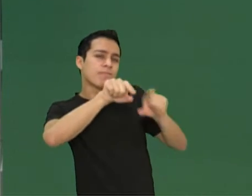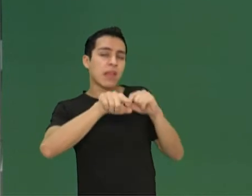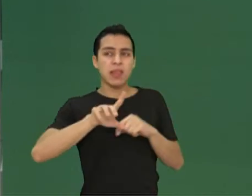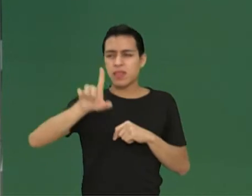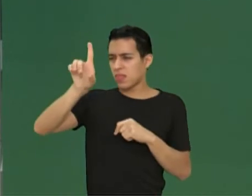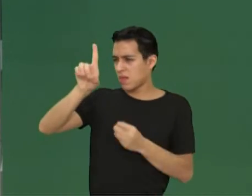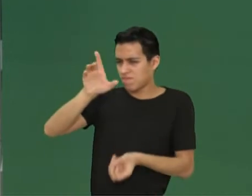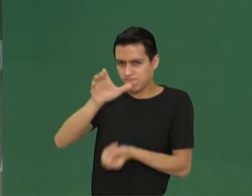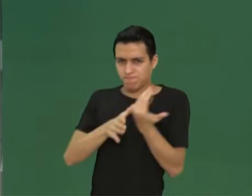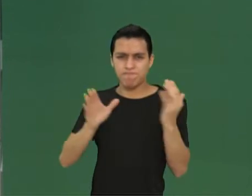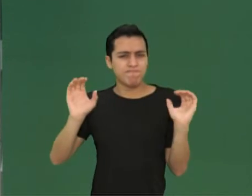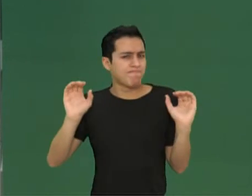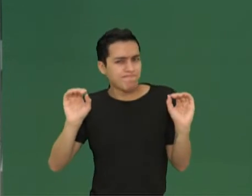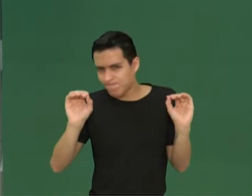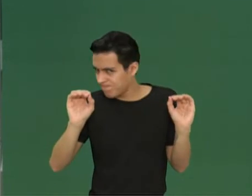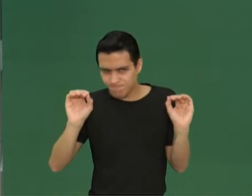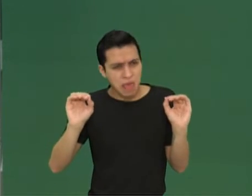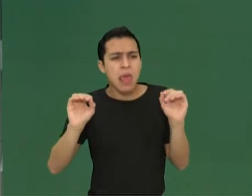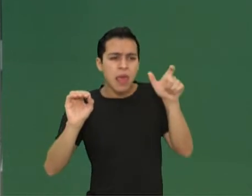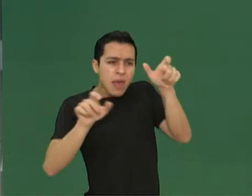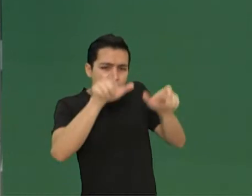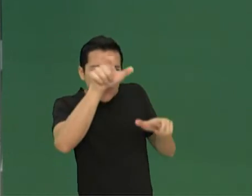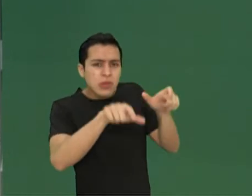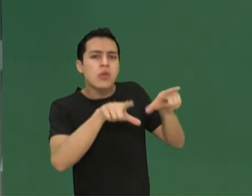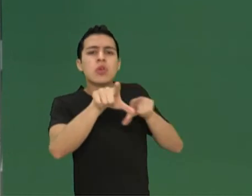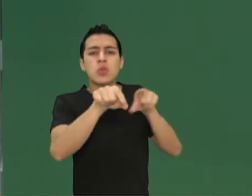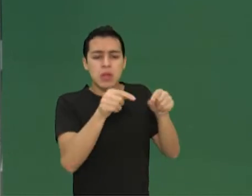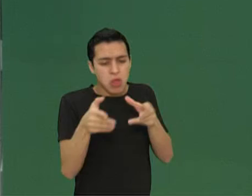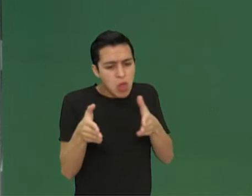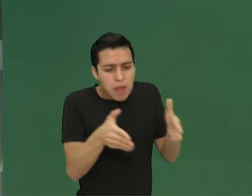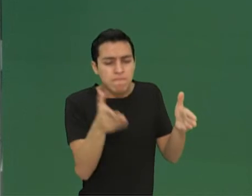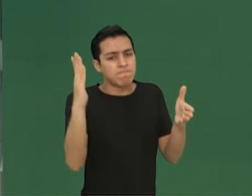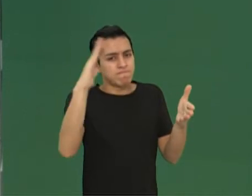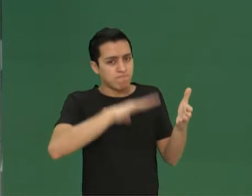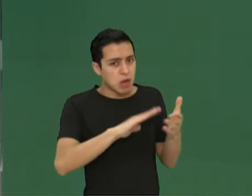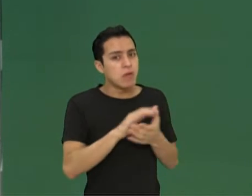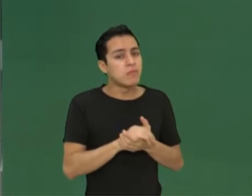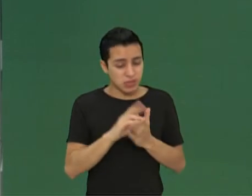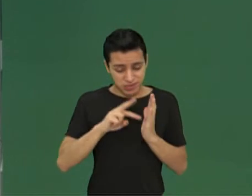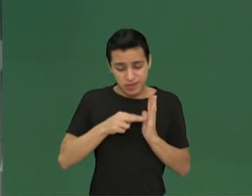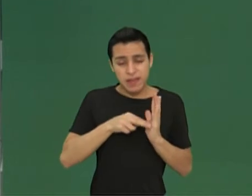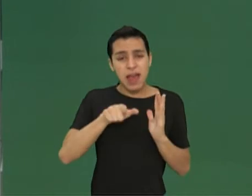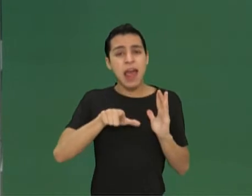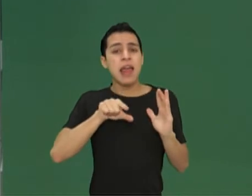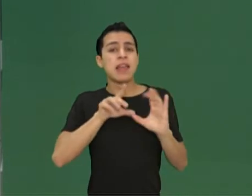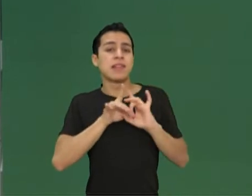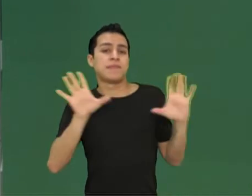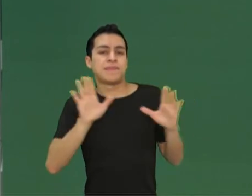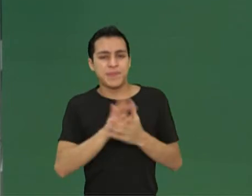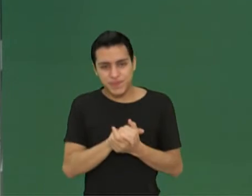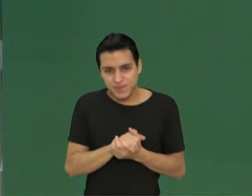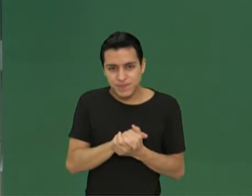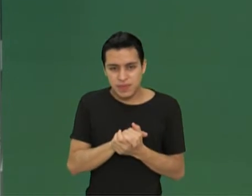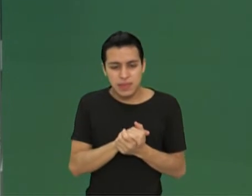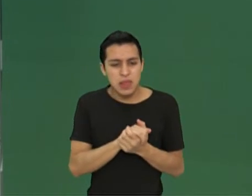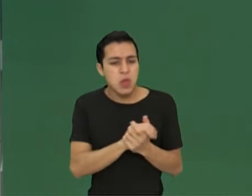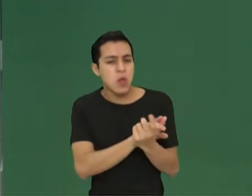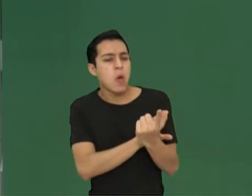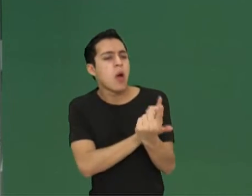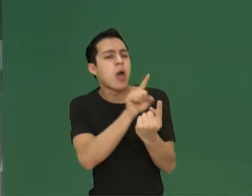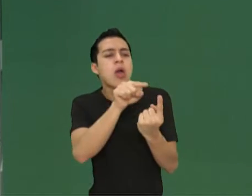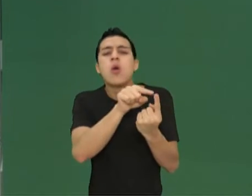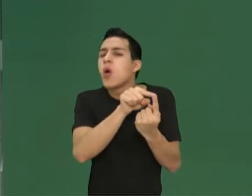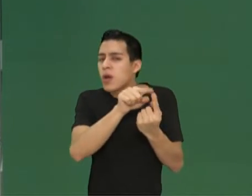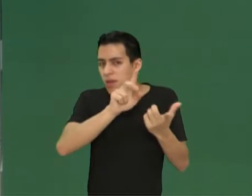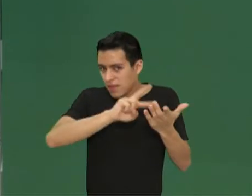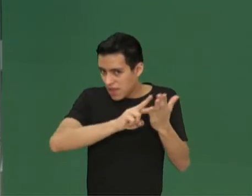Deus que causou aquele mal, mas é o ser humano que escolheu aquilo, tá? Então ele nasce do livre-arbítrio. A finalidade do ser humano é